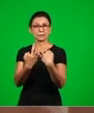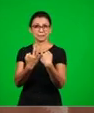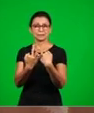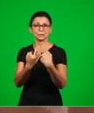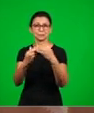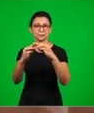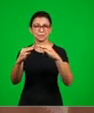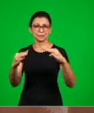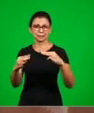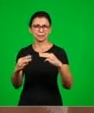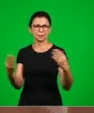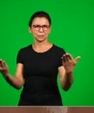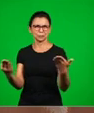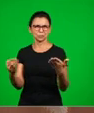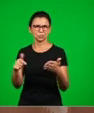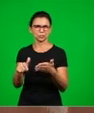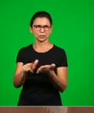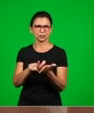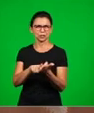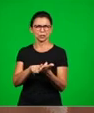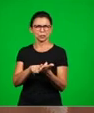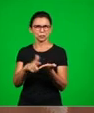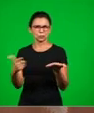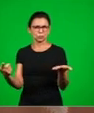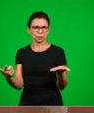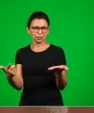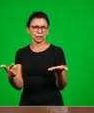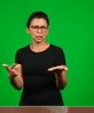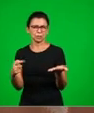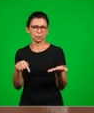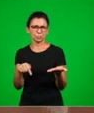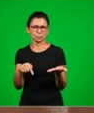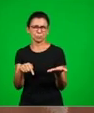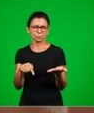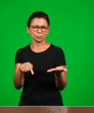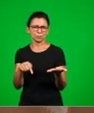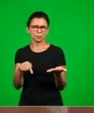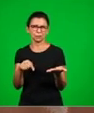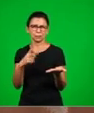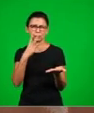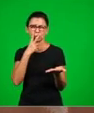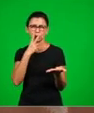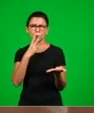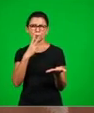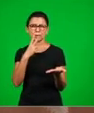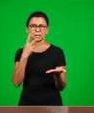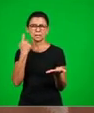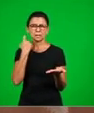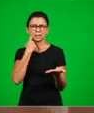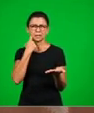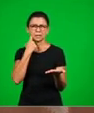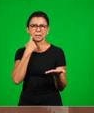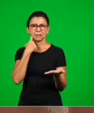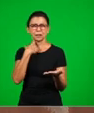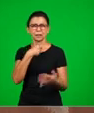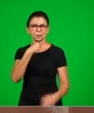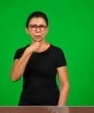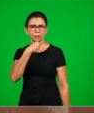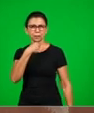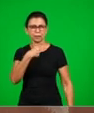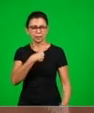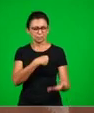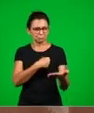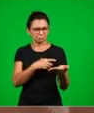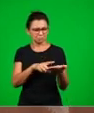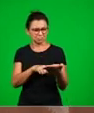temos aqui nos jornais do Estado do Espírito Santo, desde sexta-feira. Estão saindo reportagens e hoje